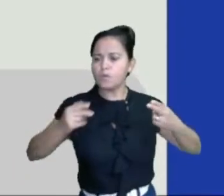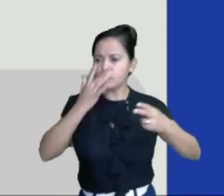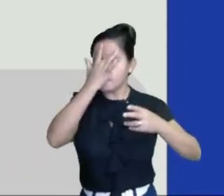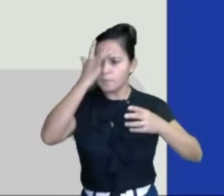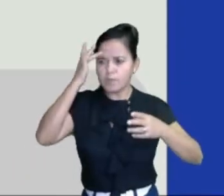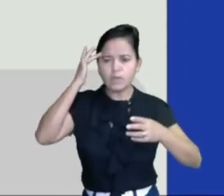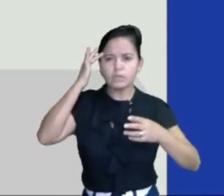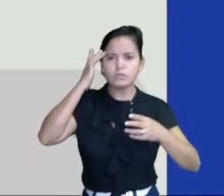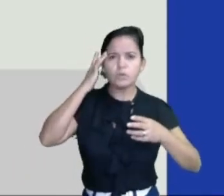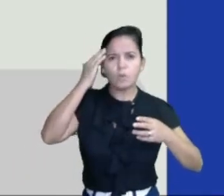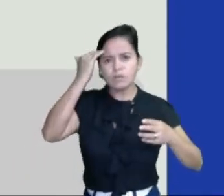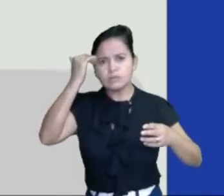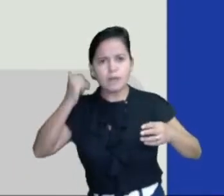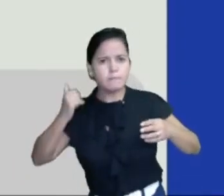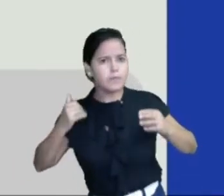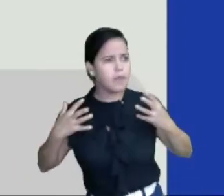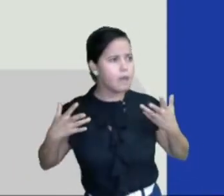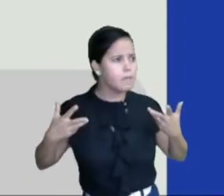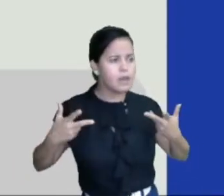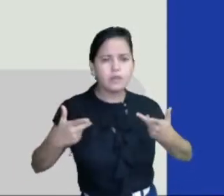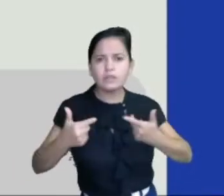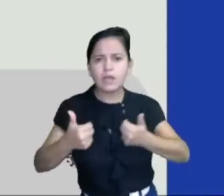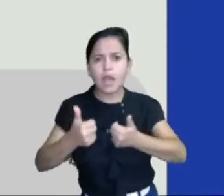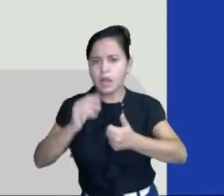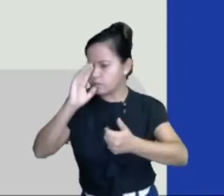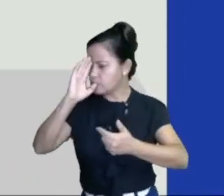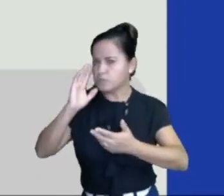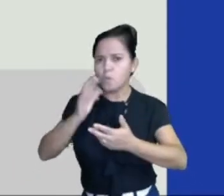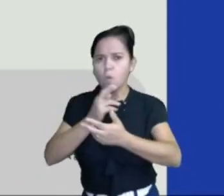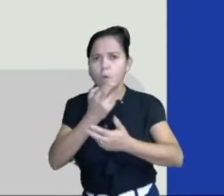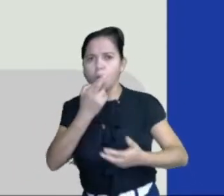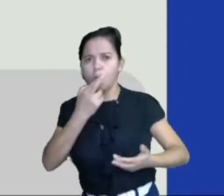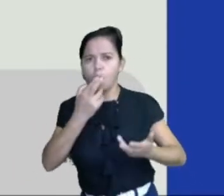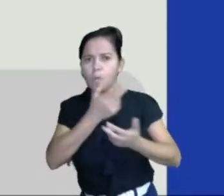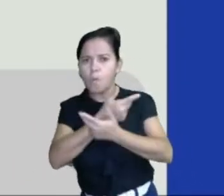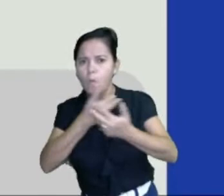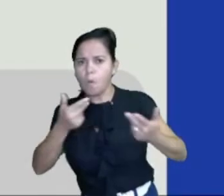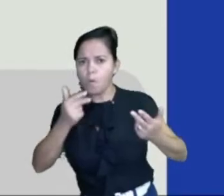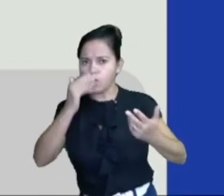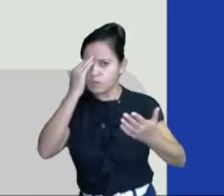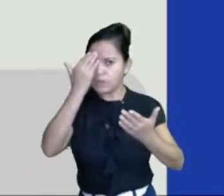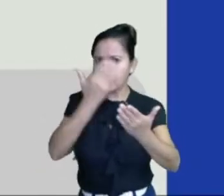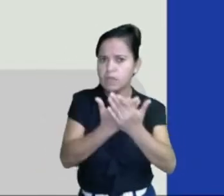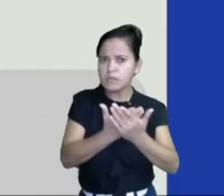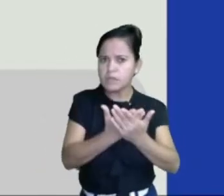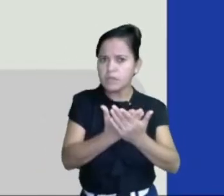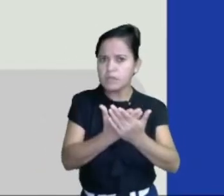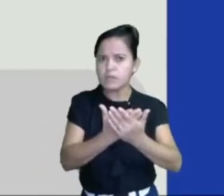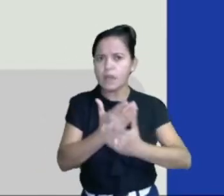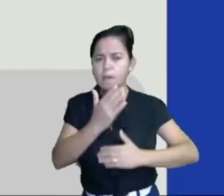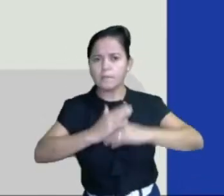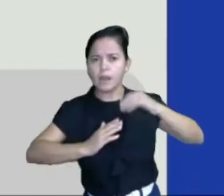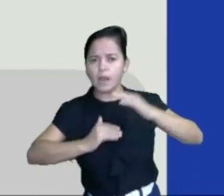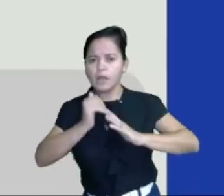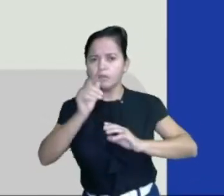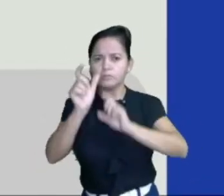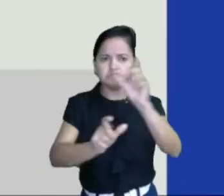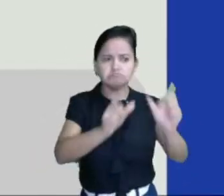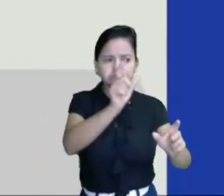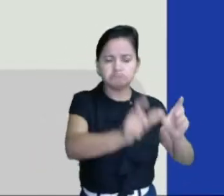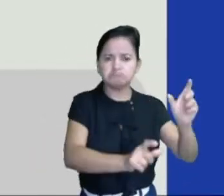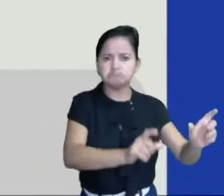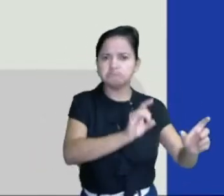saberes, às habilidades, às crenças, às práticas, ao modo de ser